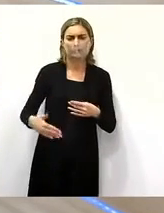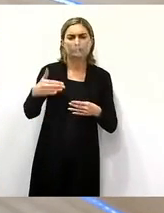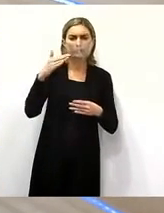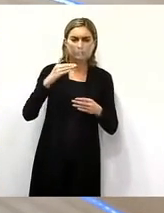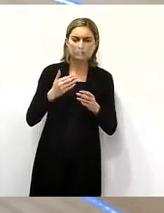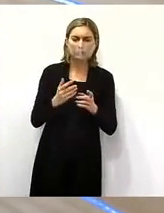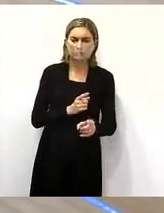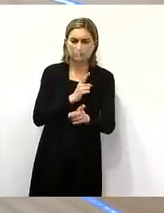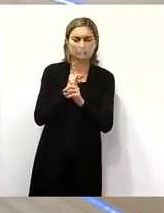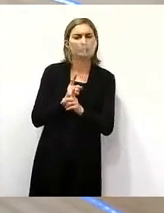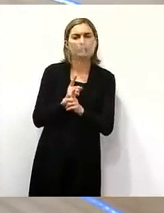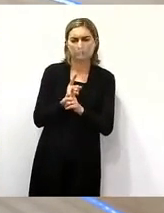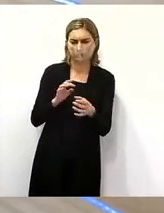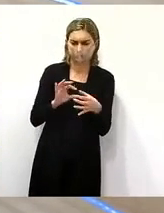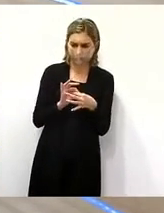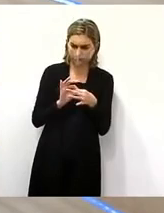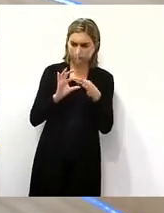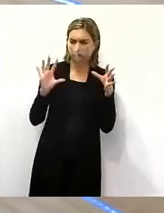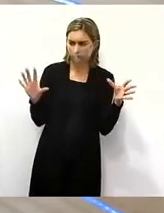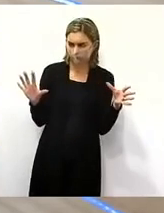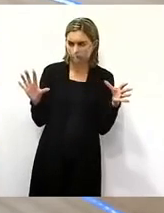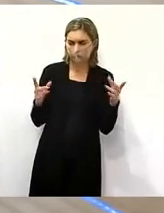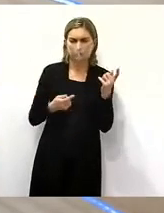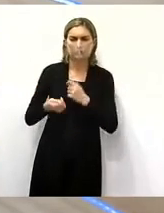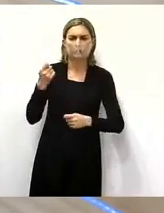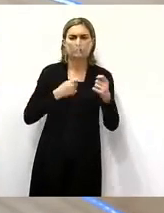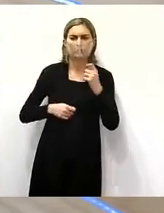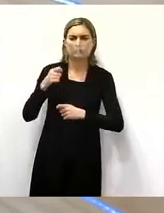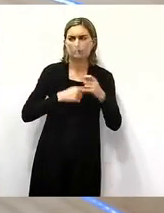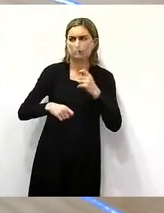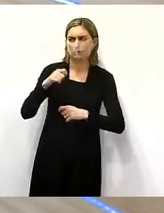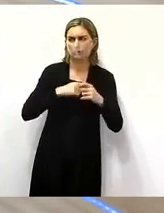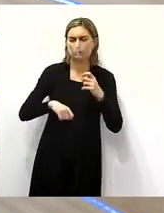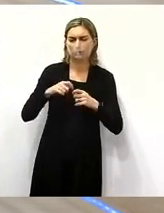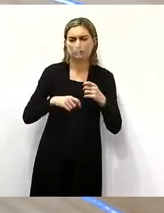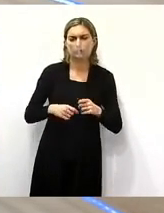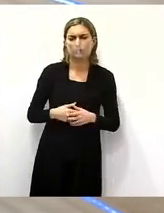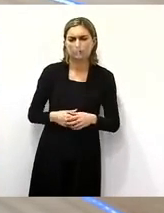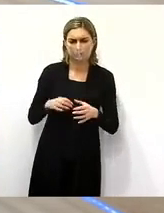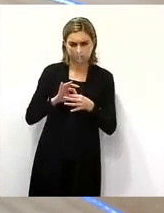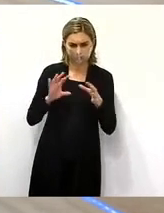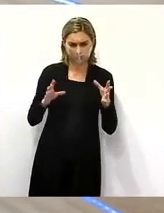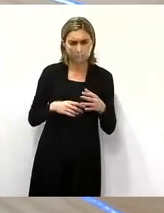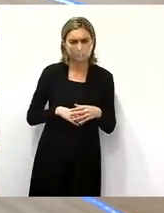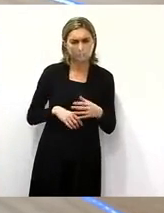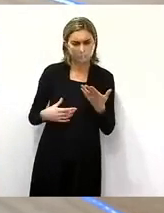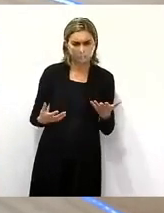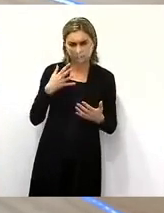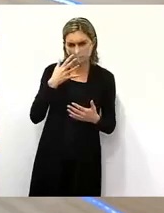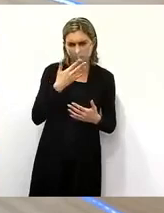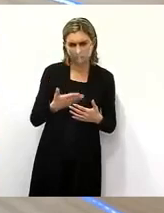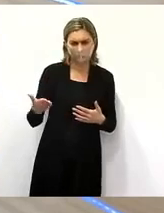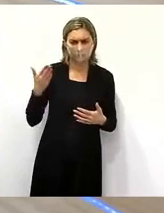ao encontro do liberalismo econômico, né, da crueldade do liberalismo econômico. Então nós vamos observar